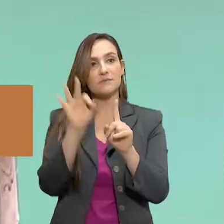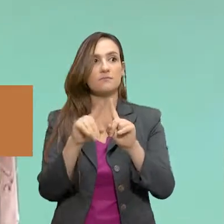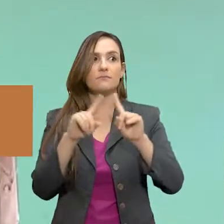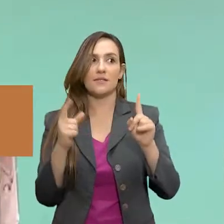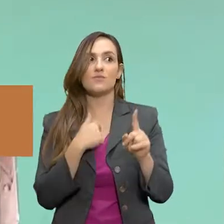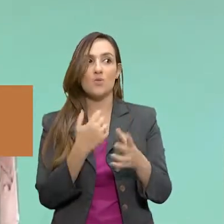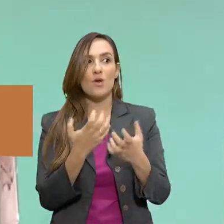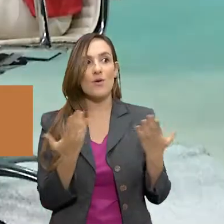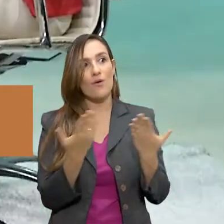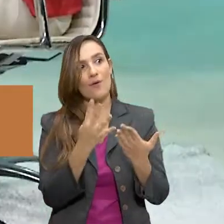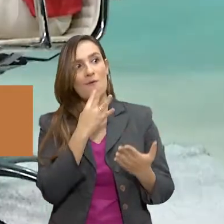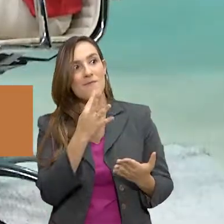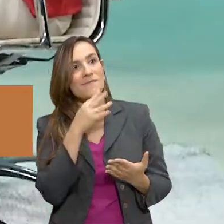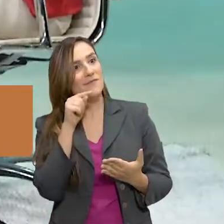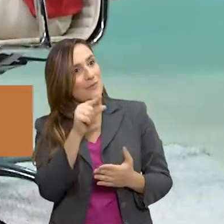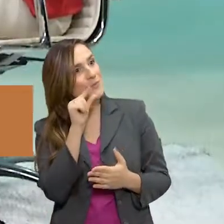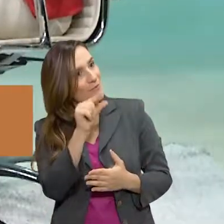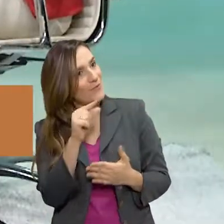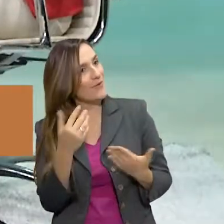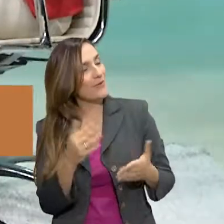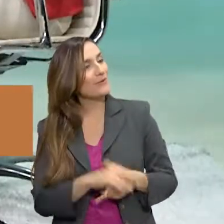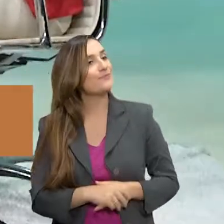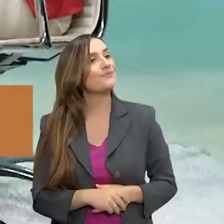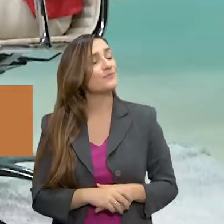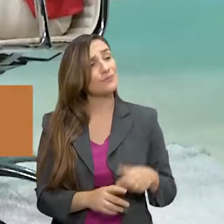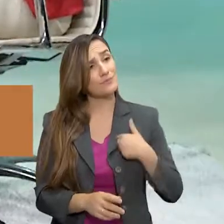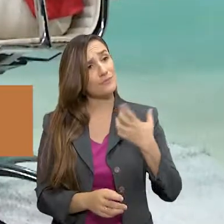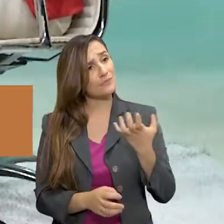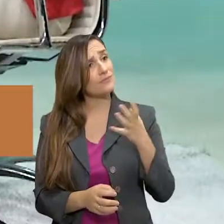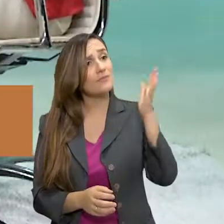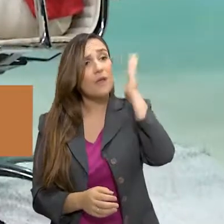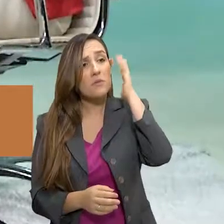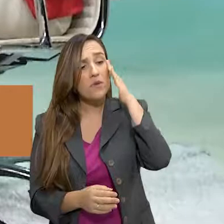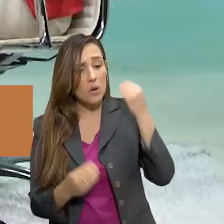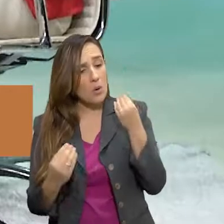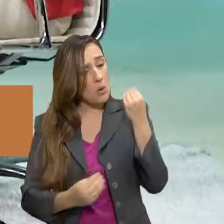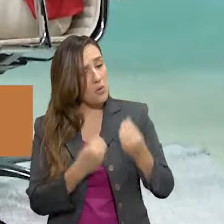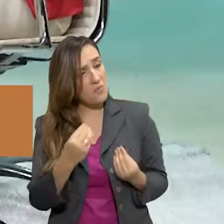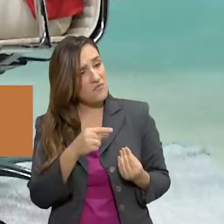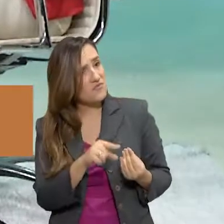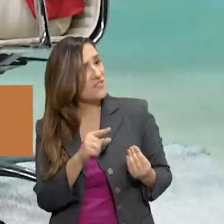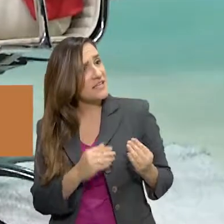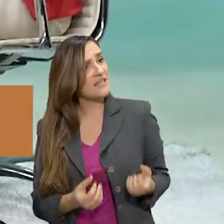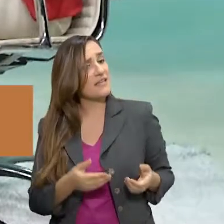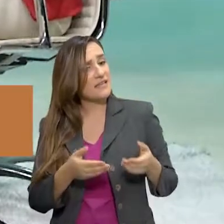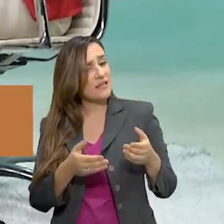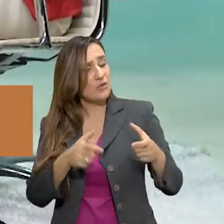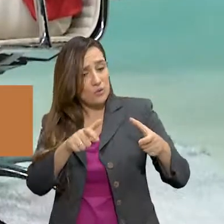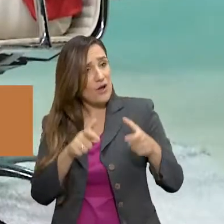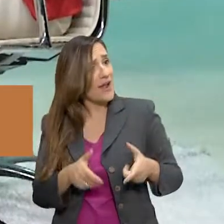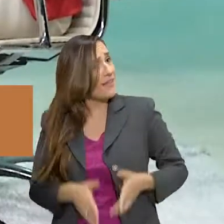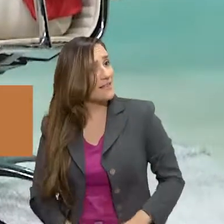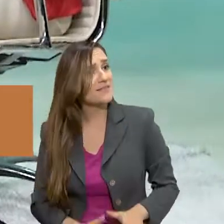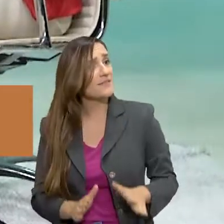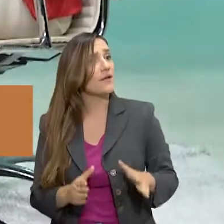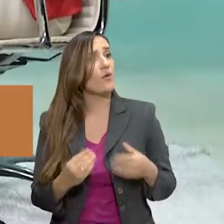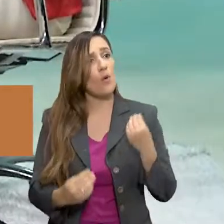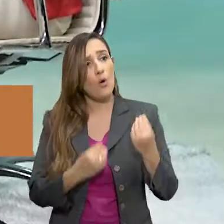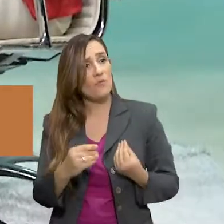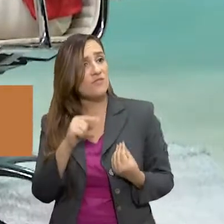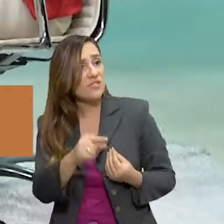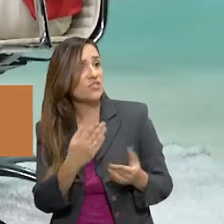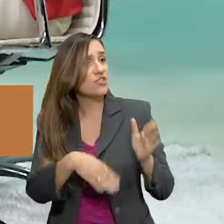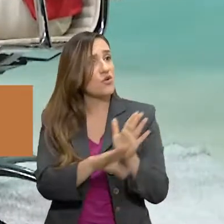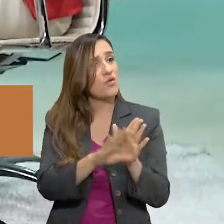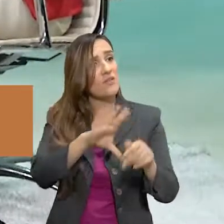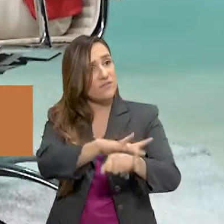nossa conversa conhecendo um pouco dessa mulher que está aqui na minha frente. A gente quer saber da onde a defensora é, sua trajetória dentro